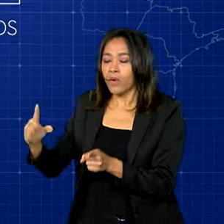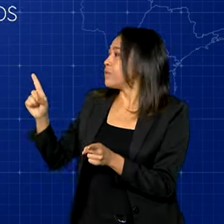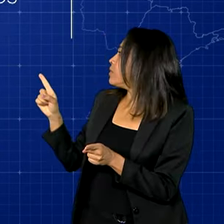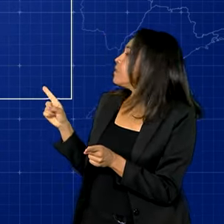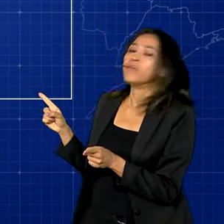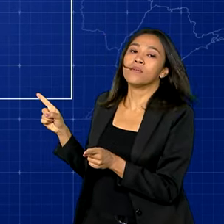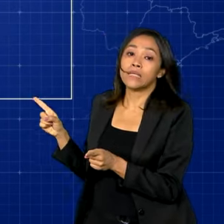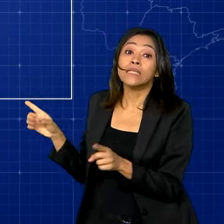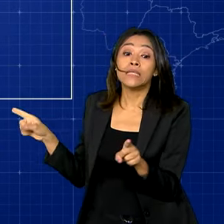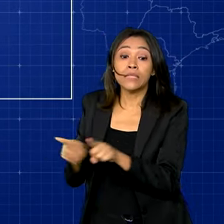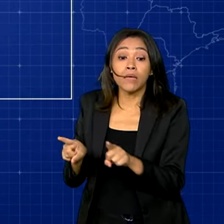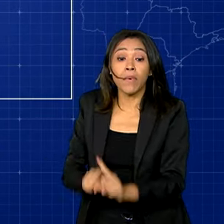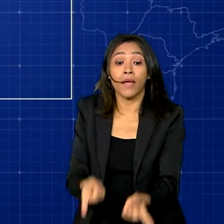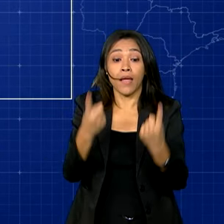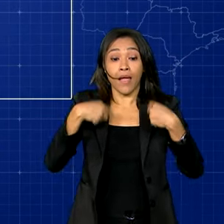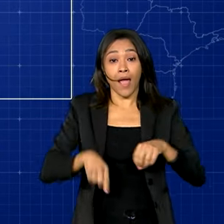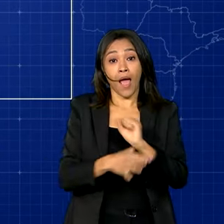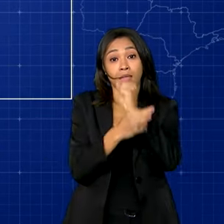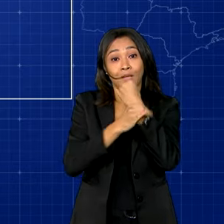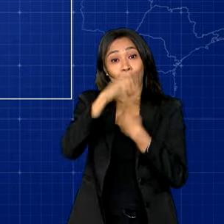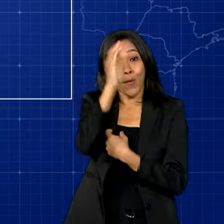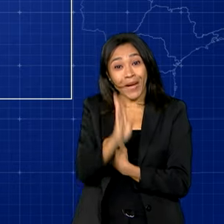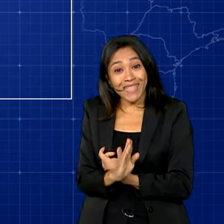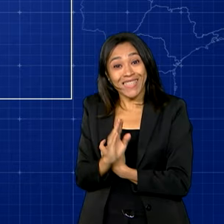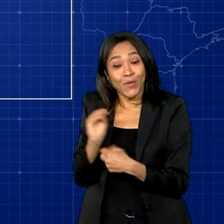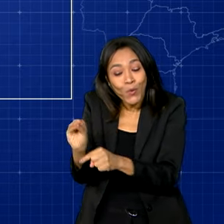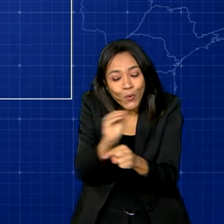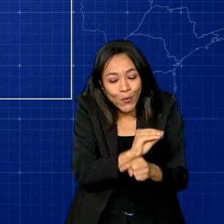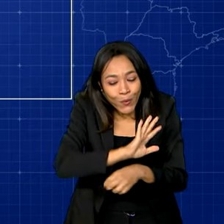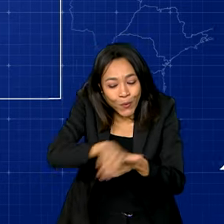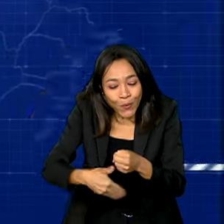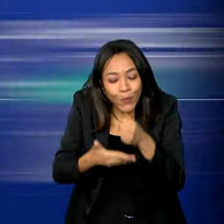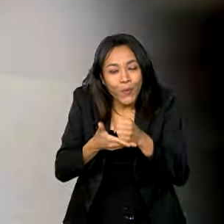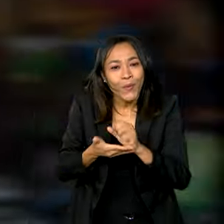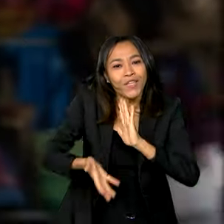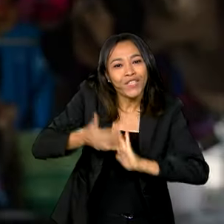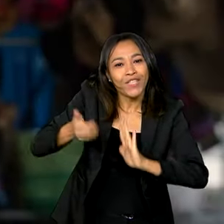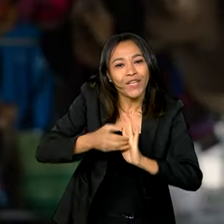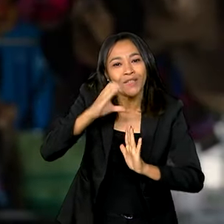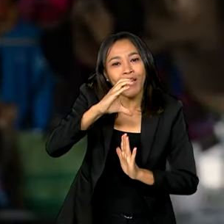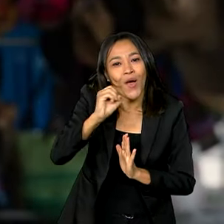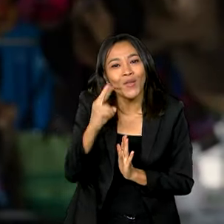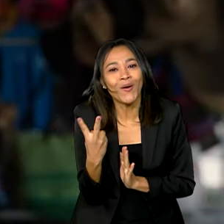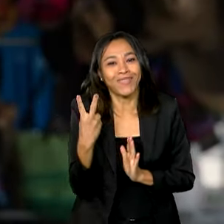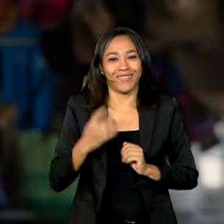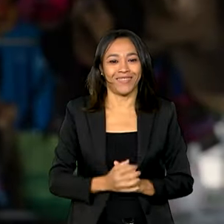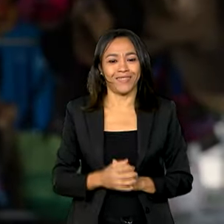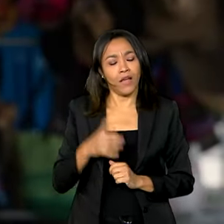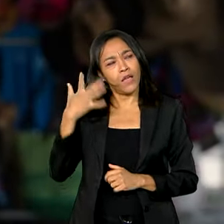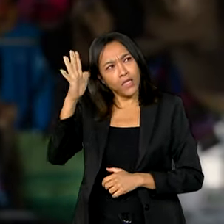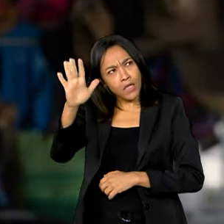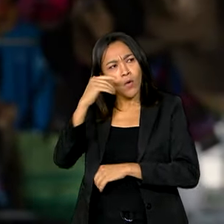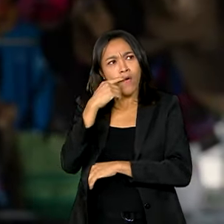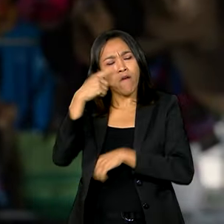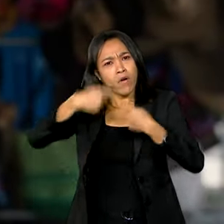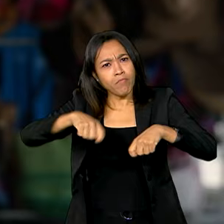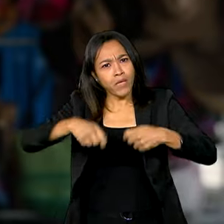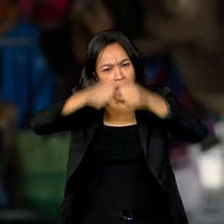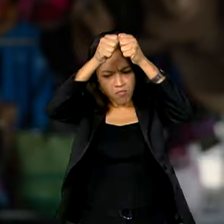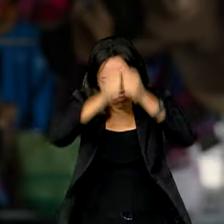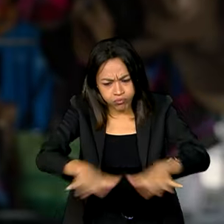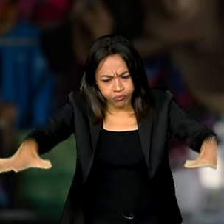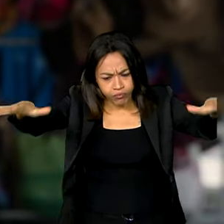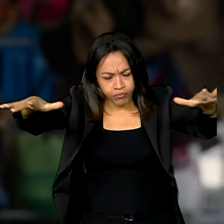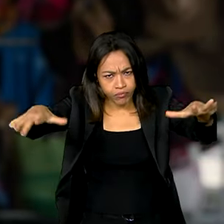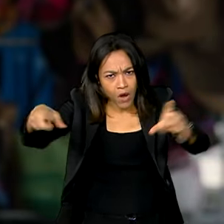país e também garantir um Brasil mais verde e descarbonizado. Então, vamos precisar expandir a área agrícola para